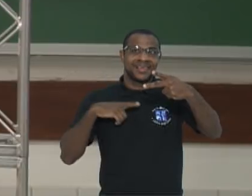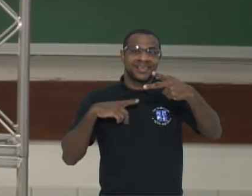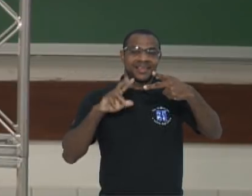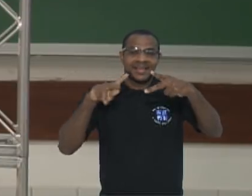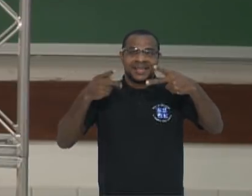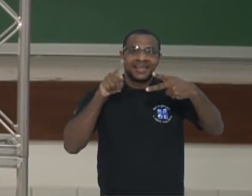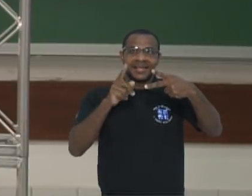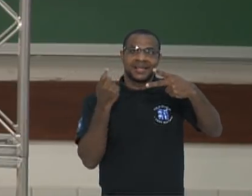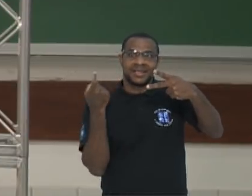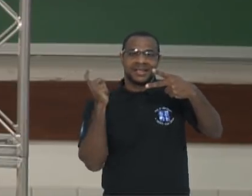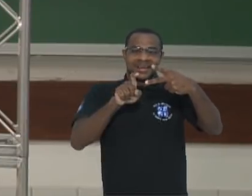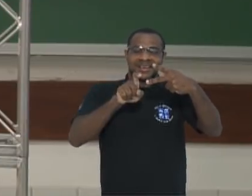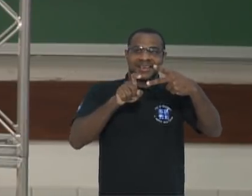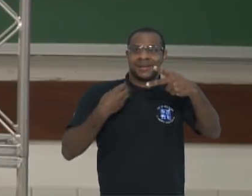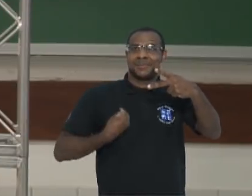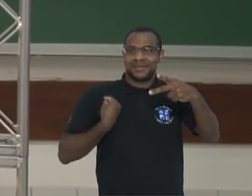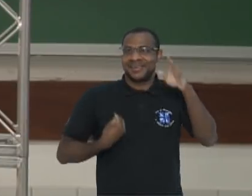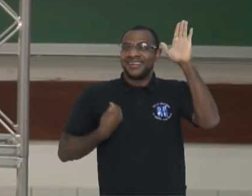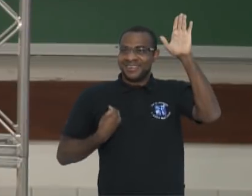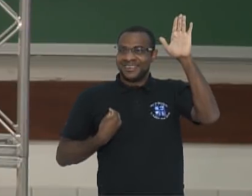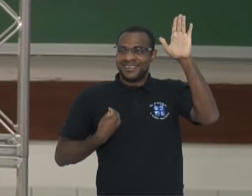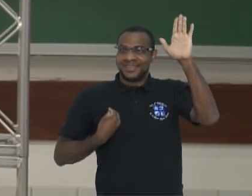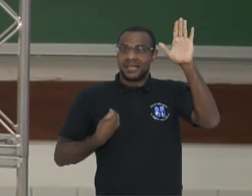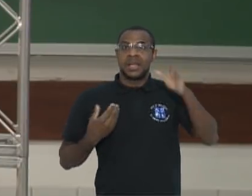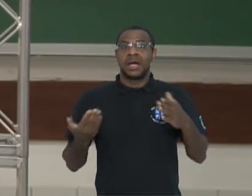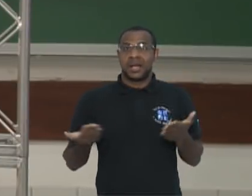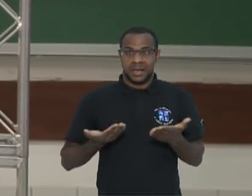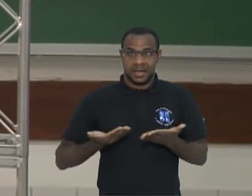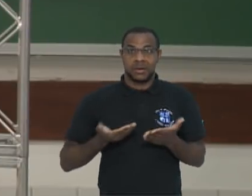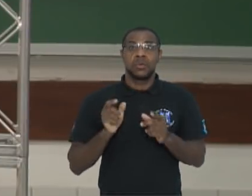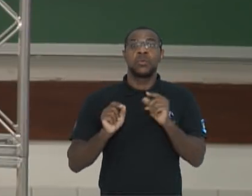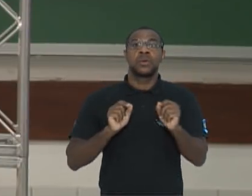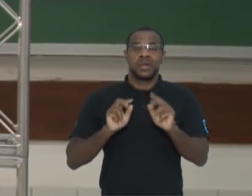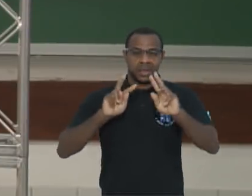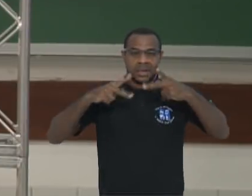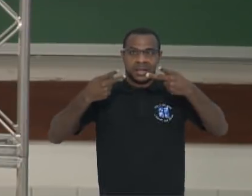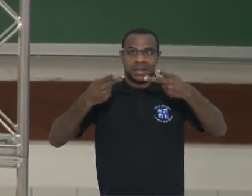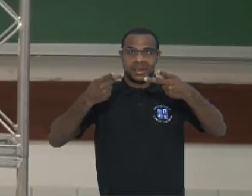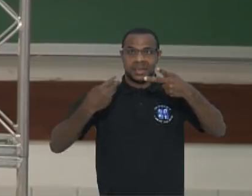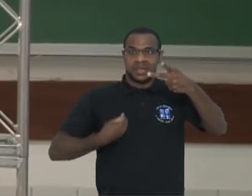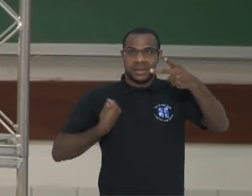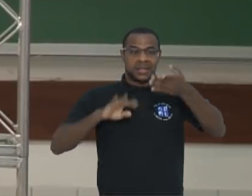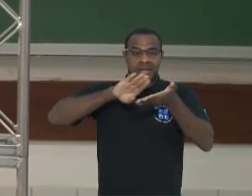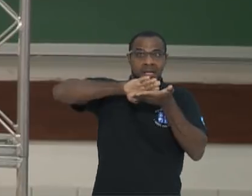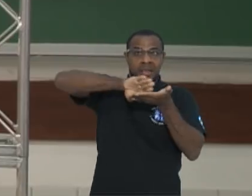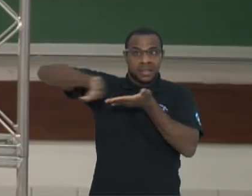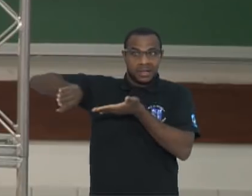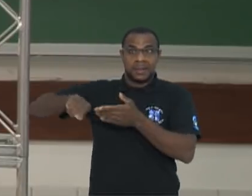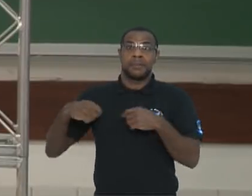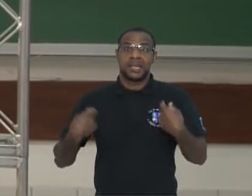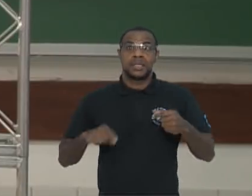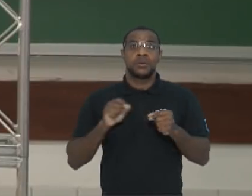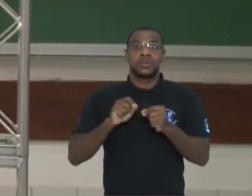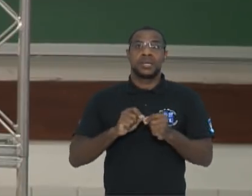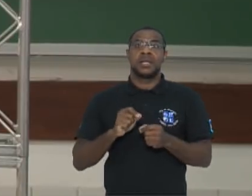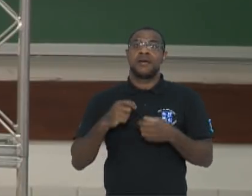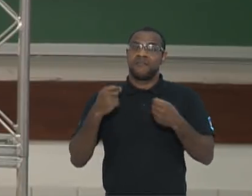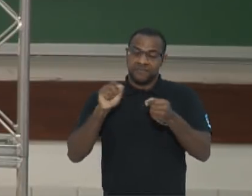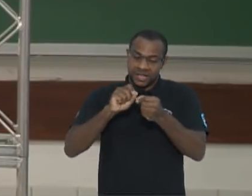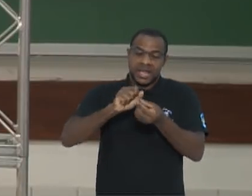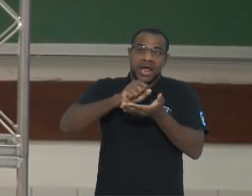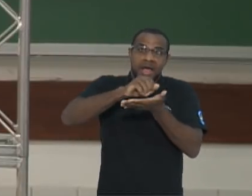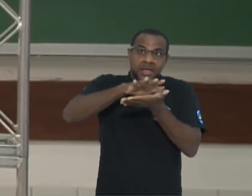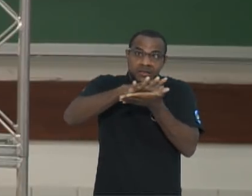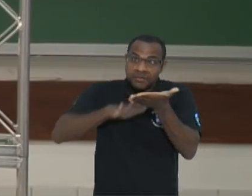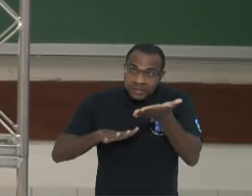que clicar no link de presença para validar a presença de vocês. E agora vocês têm que responder o formulário de questões, certo? Então, tem